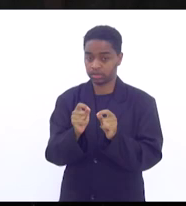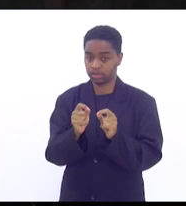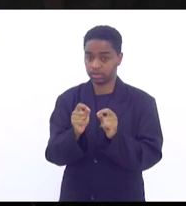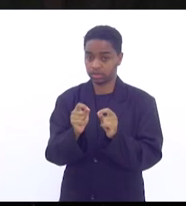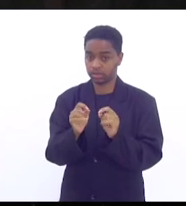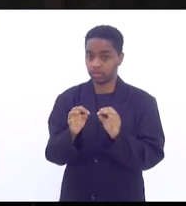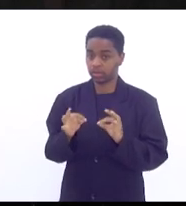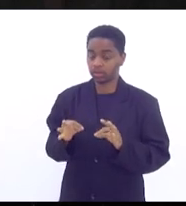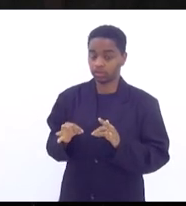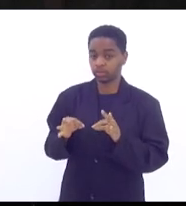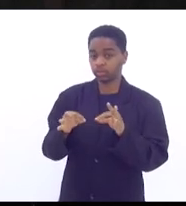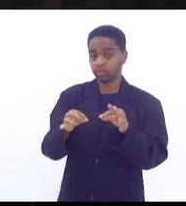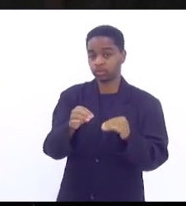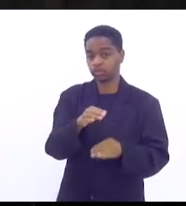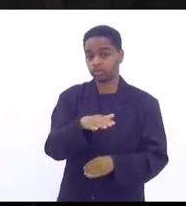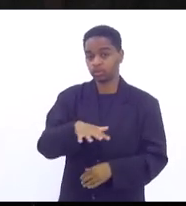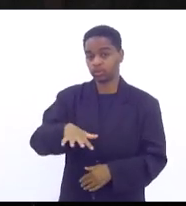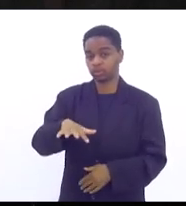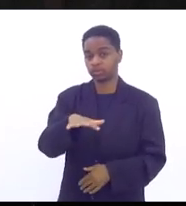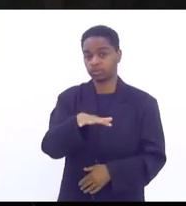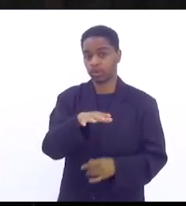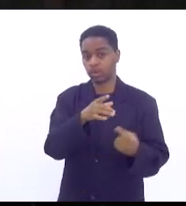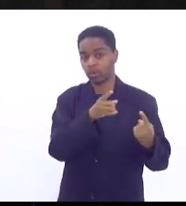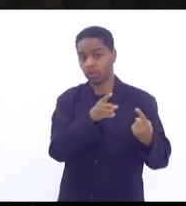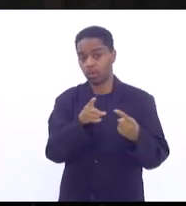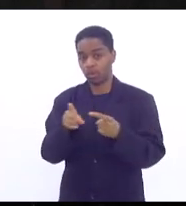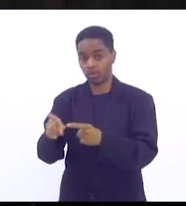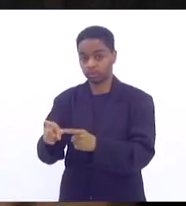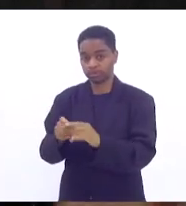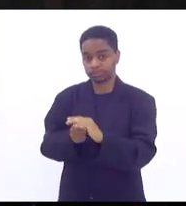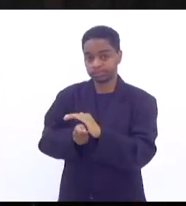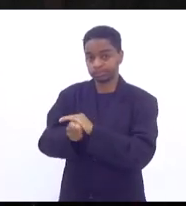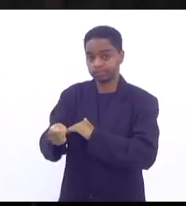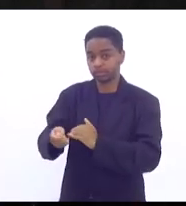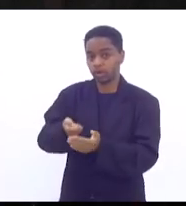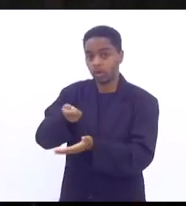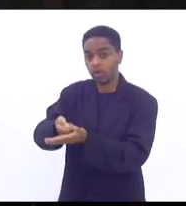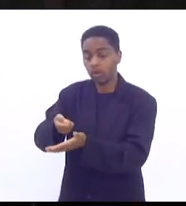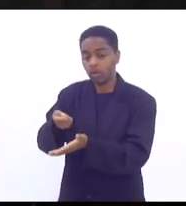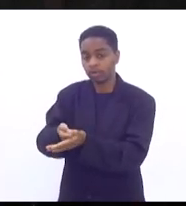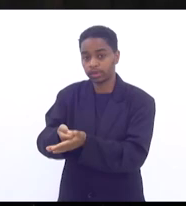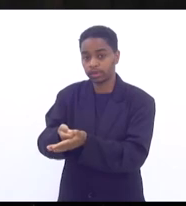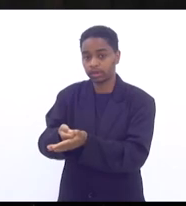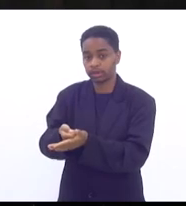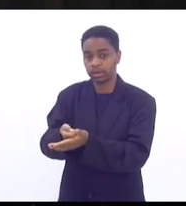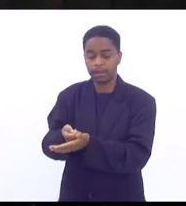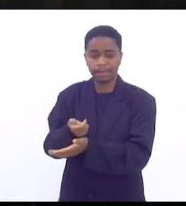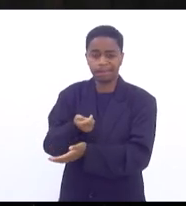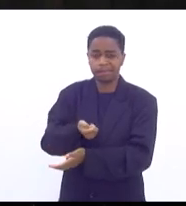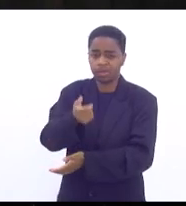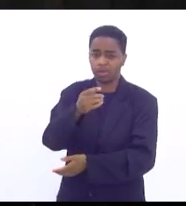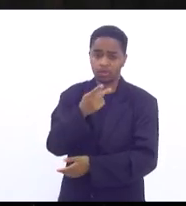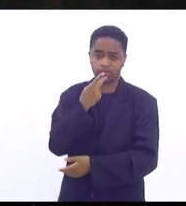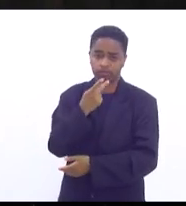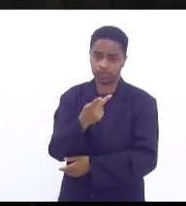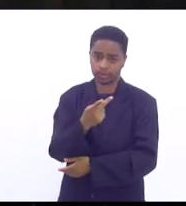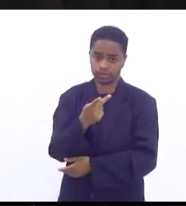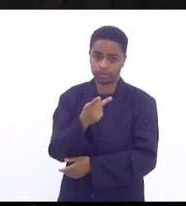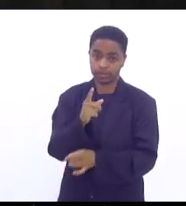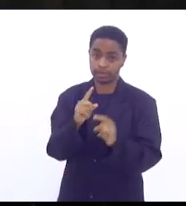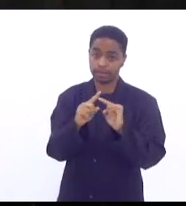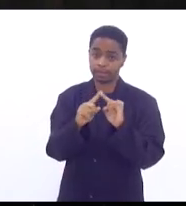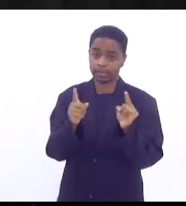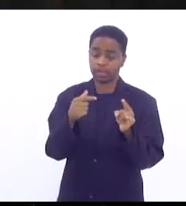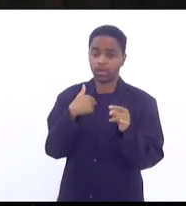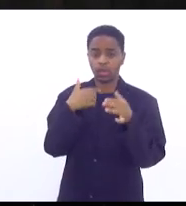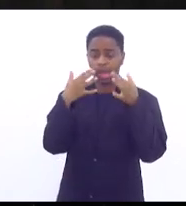correntes que são contrárias à internação compulsória se manifestam. Mas uma coisa me